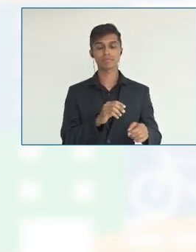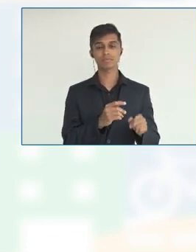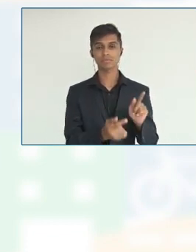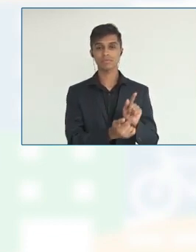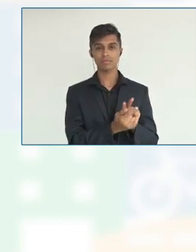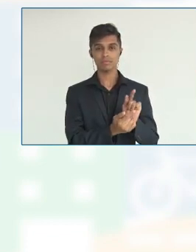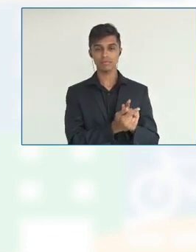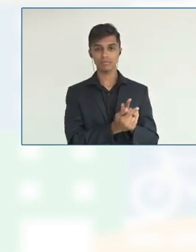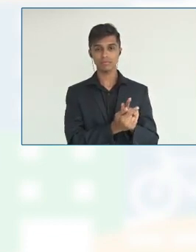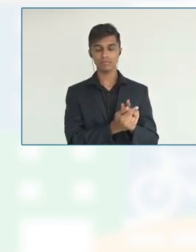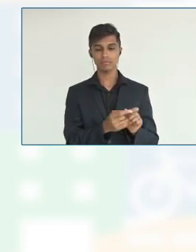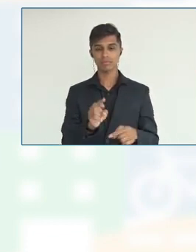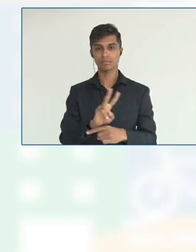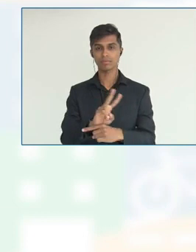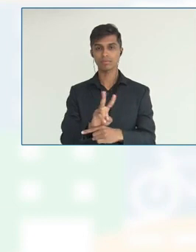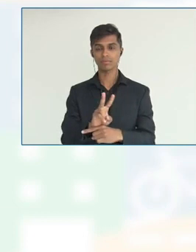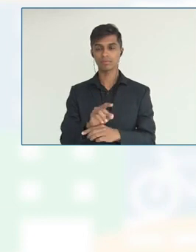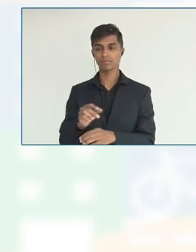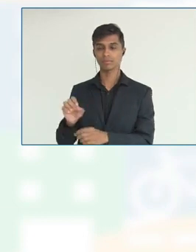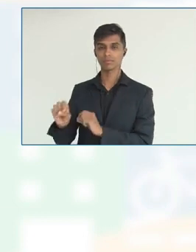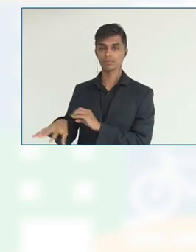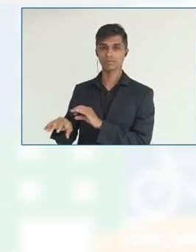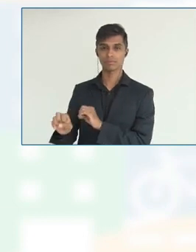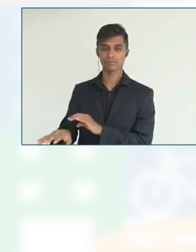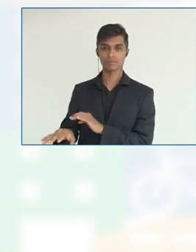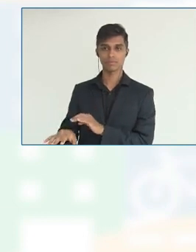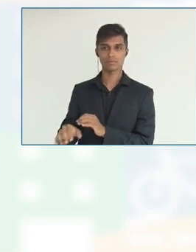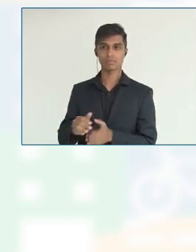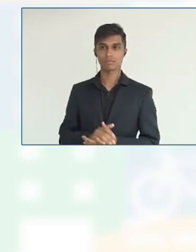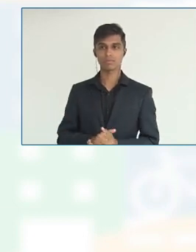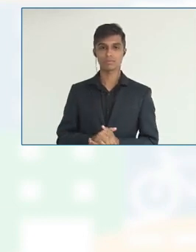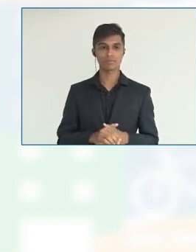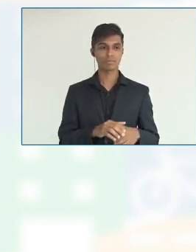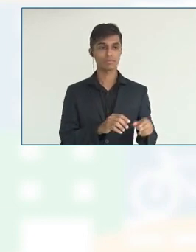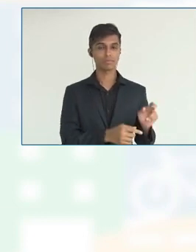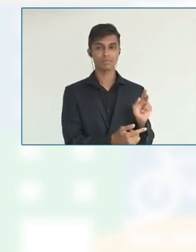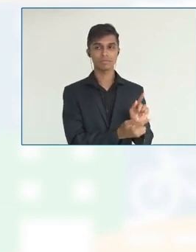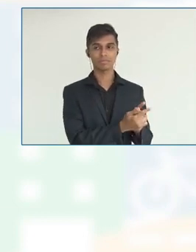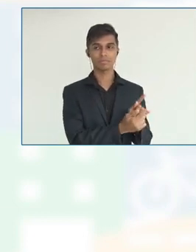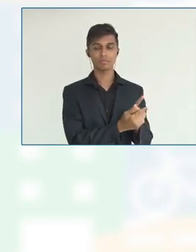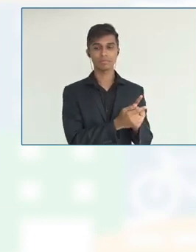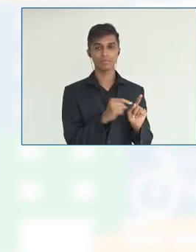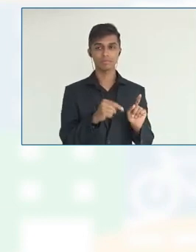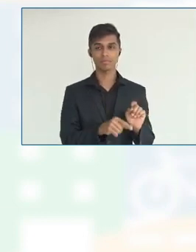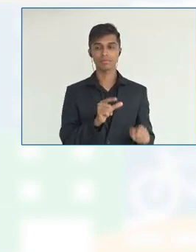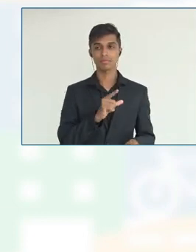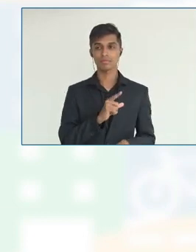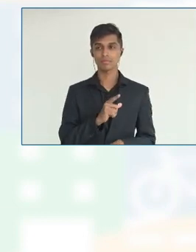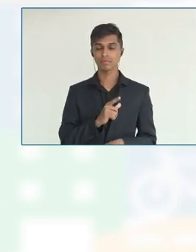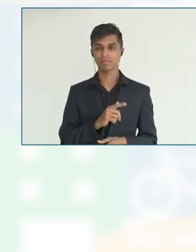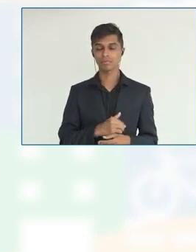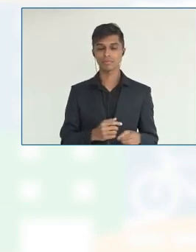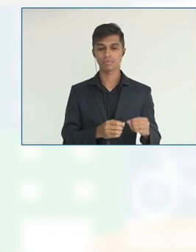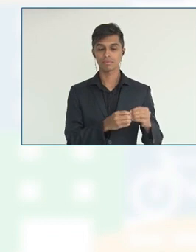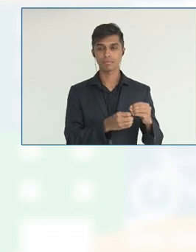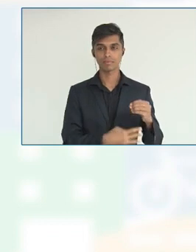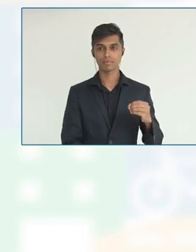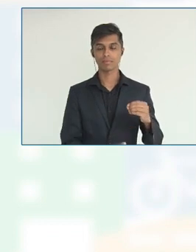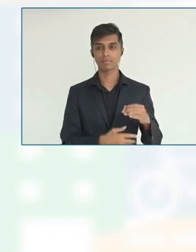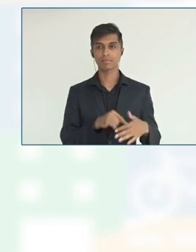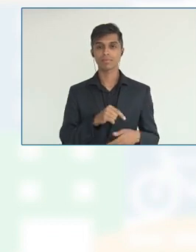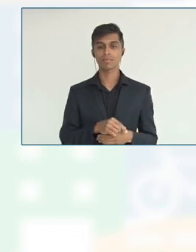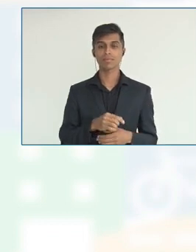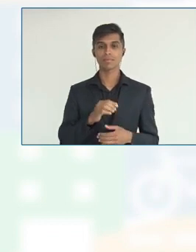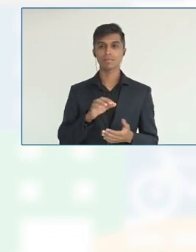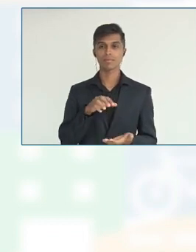né, vigilância e educação, tá? A área da assistência compreende o Centro de Controle de Intoxicações,